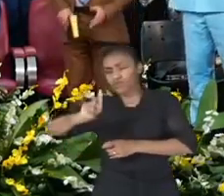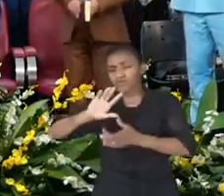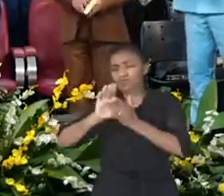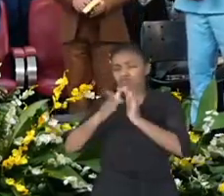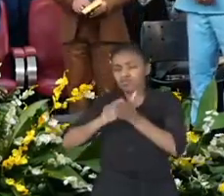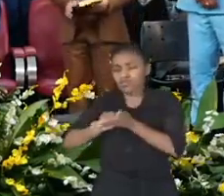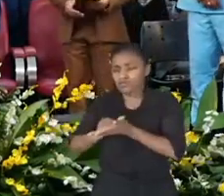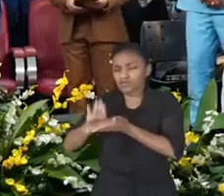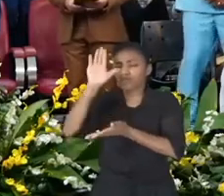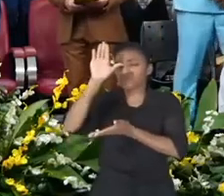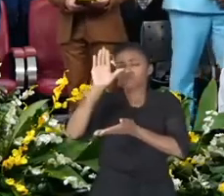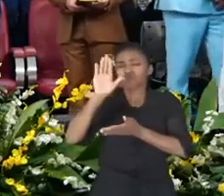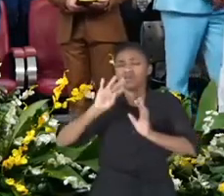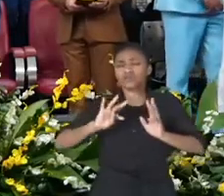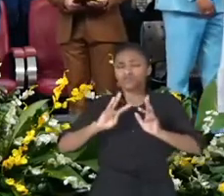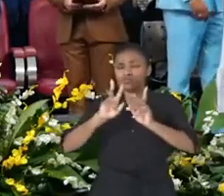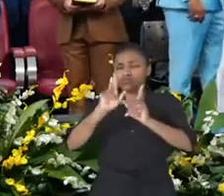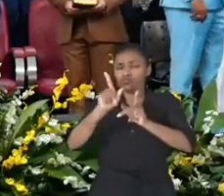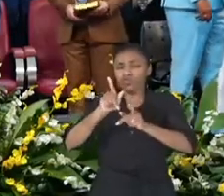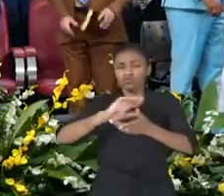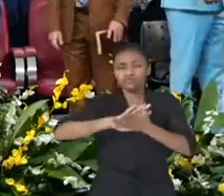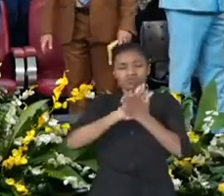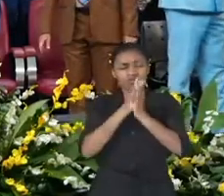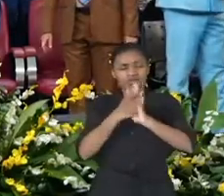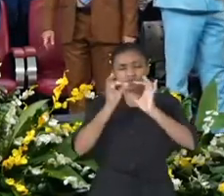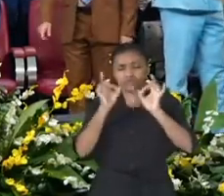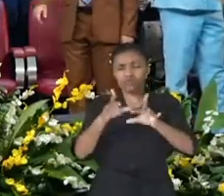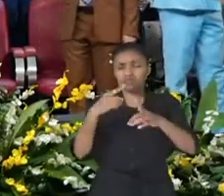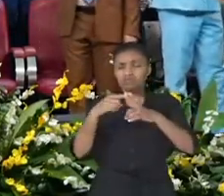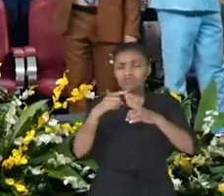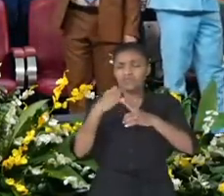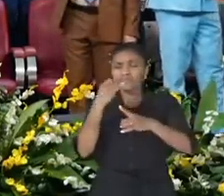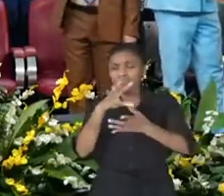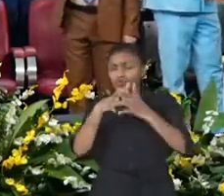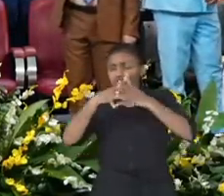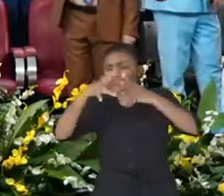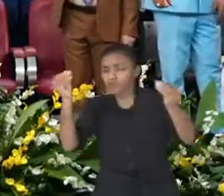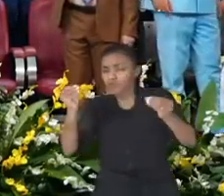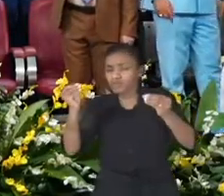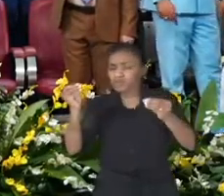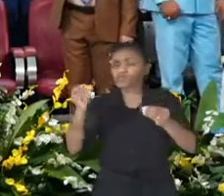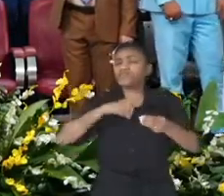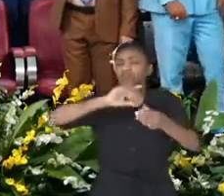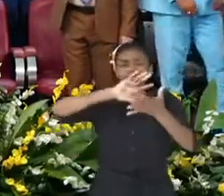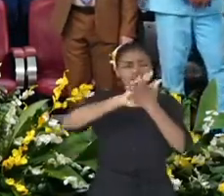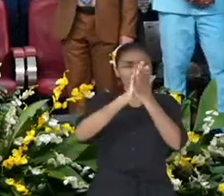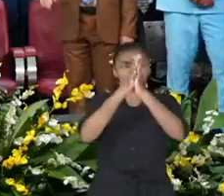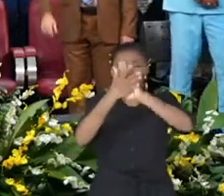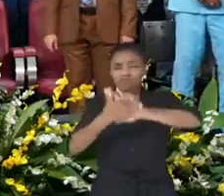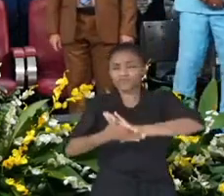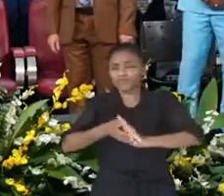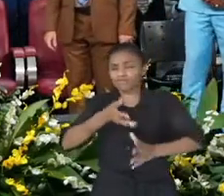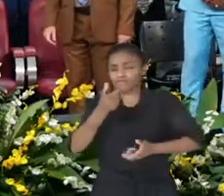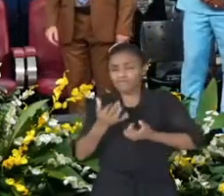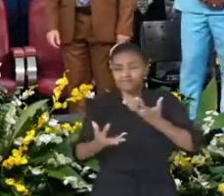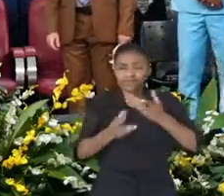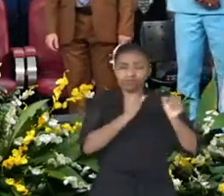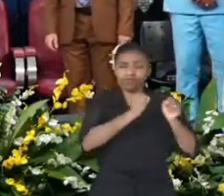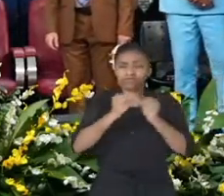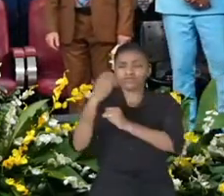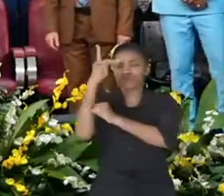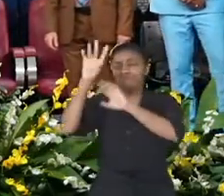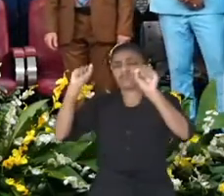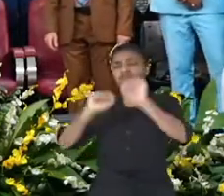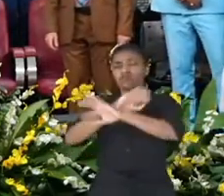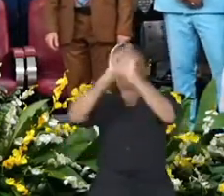demônios segundos para sumirem daqui, porque se não sumirem, serão queimados pelo poder da sua glória que aqui